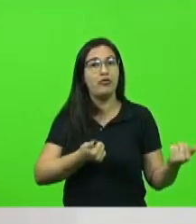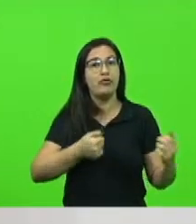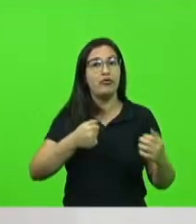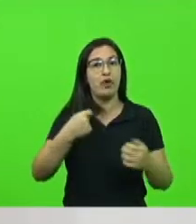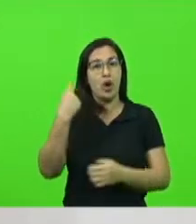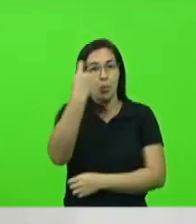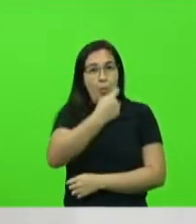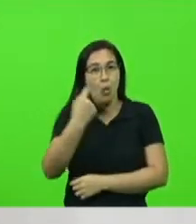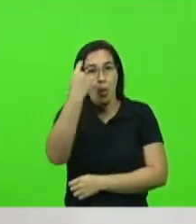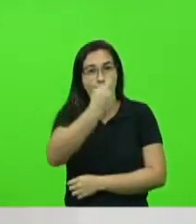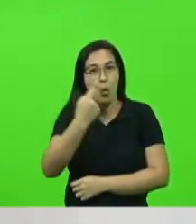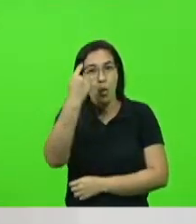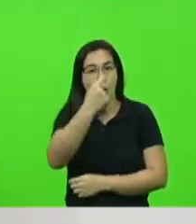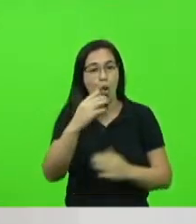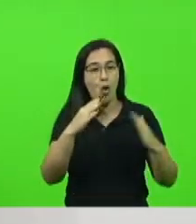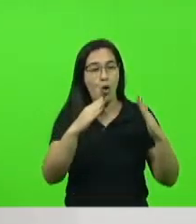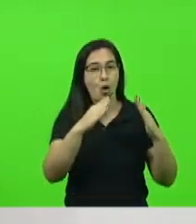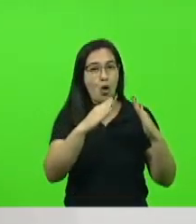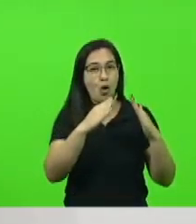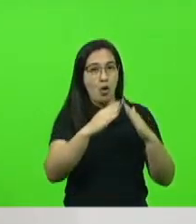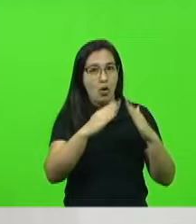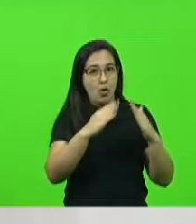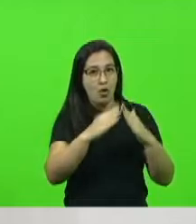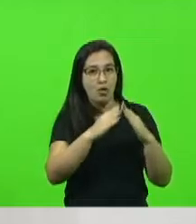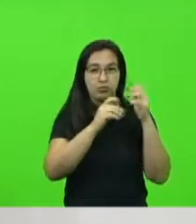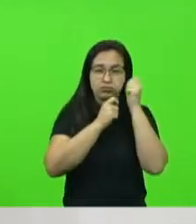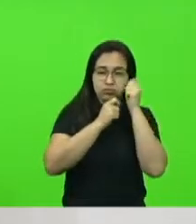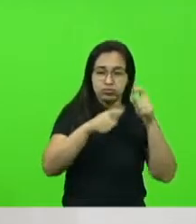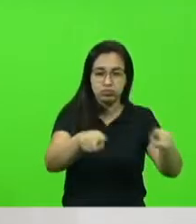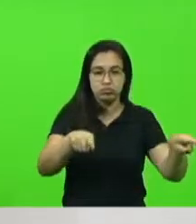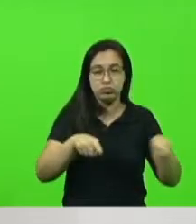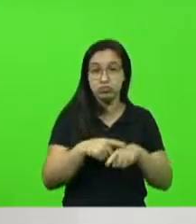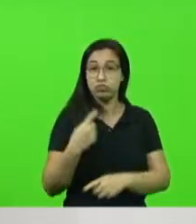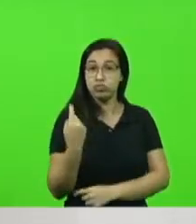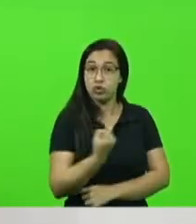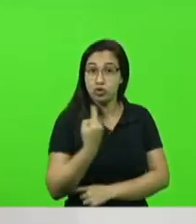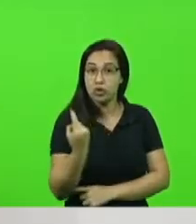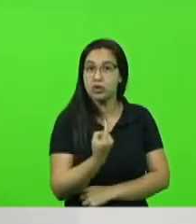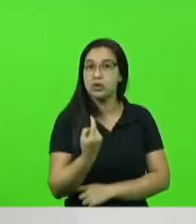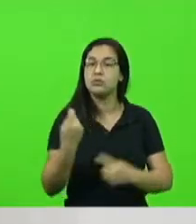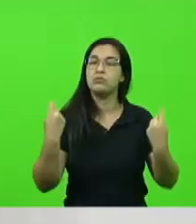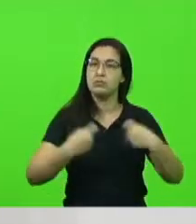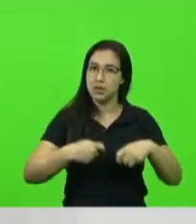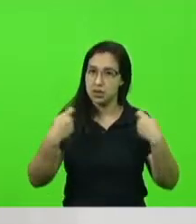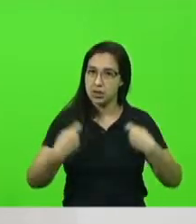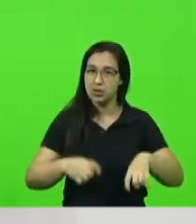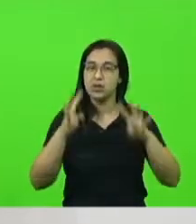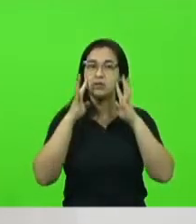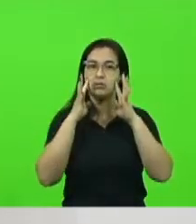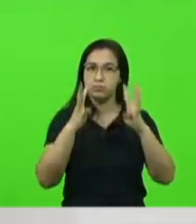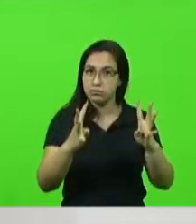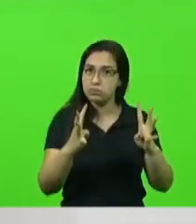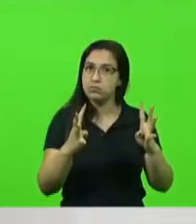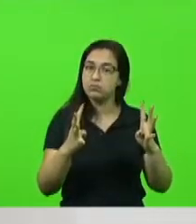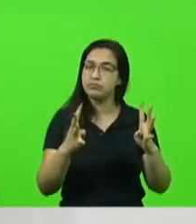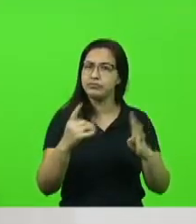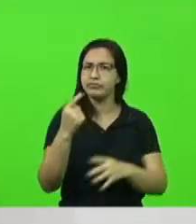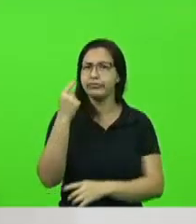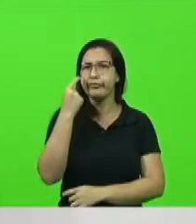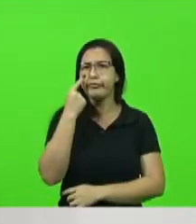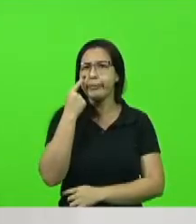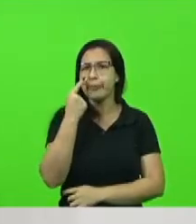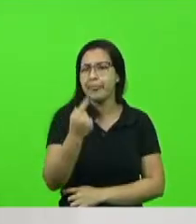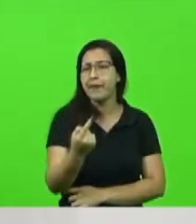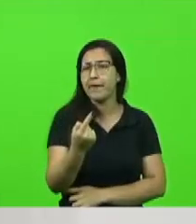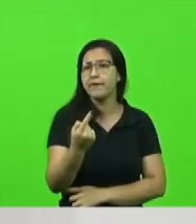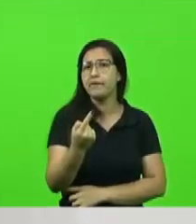fechado no quarto sozinho, tem que tomar providência. Eu vi o exemplo de um pai que tirou a porta